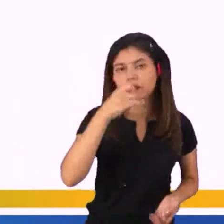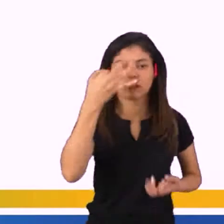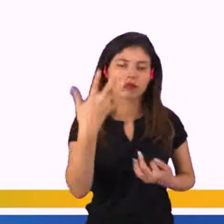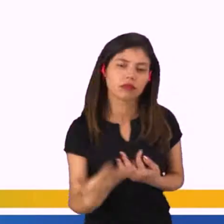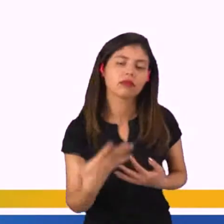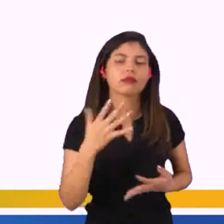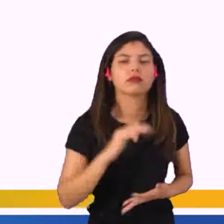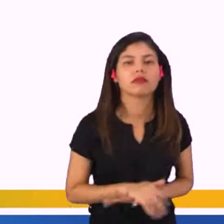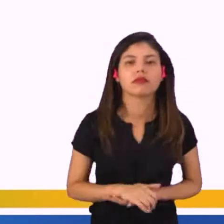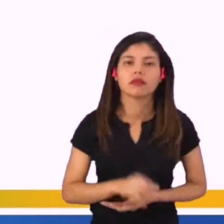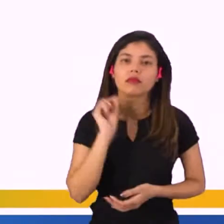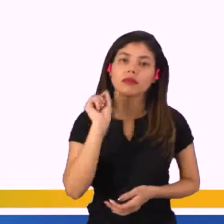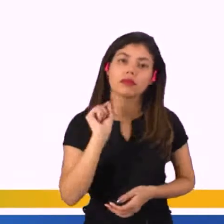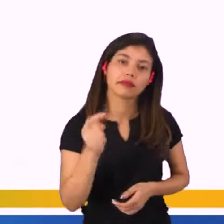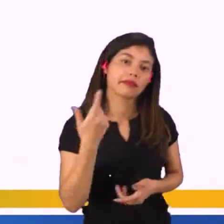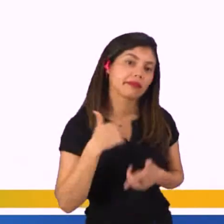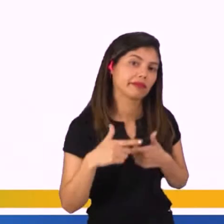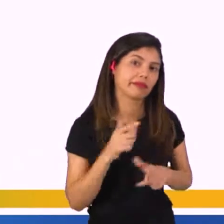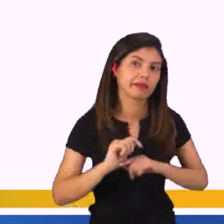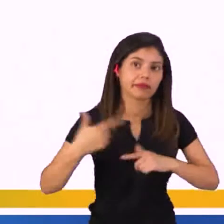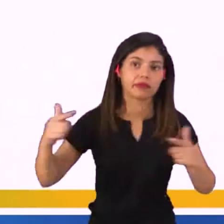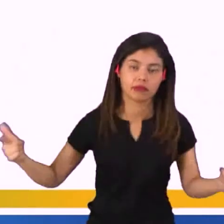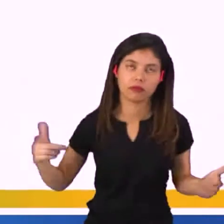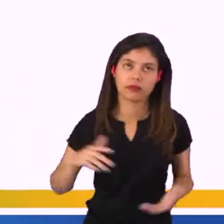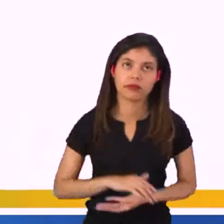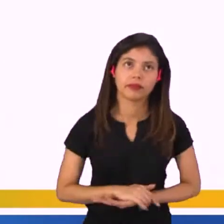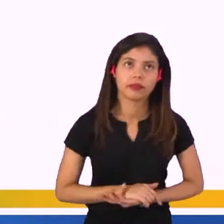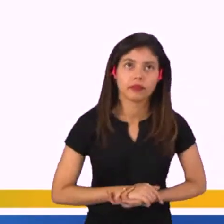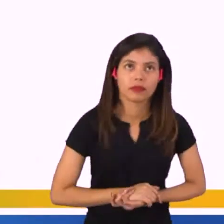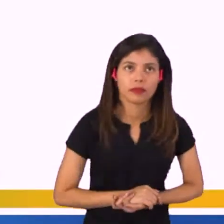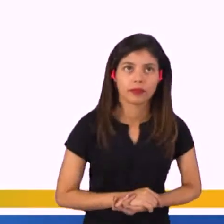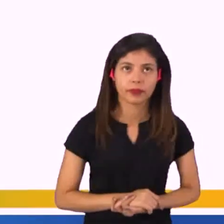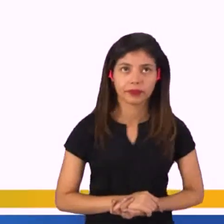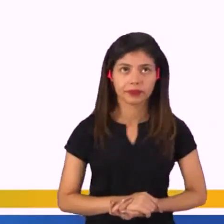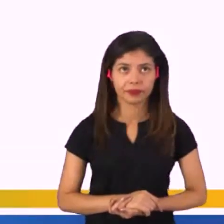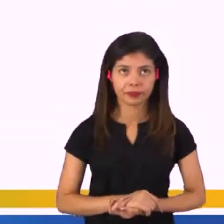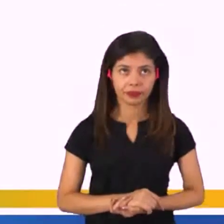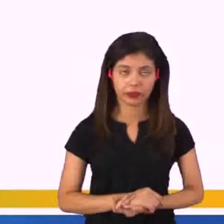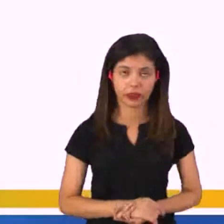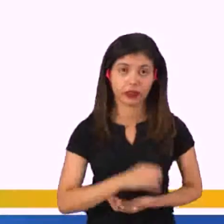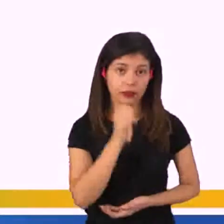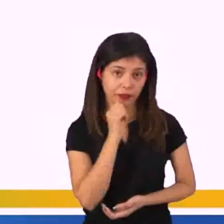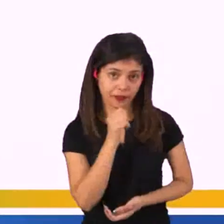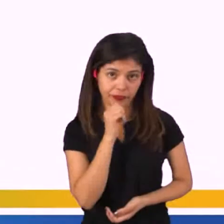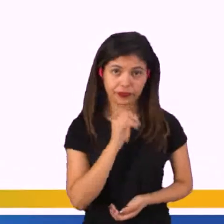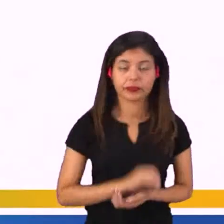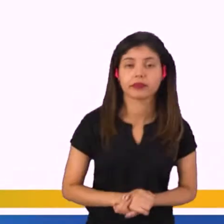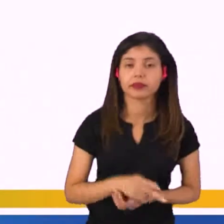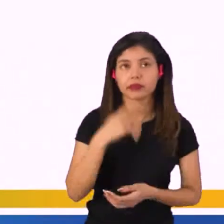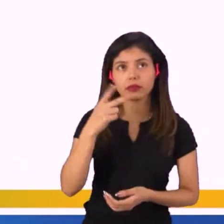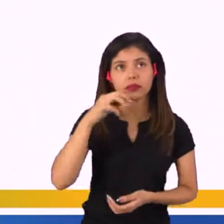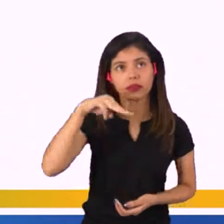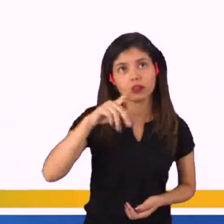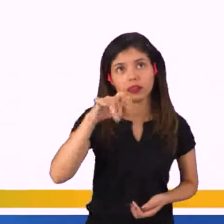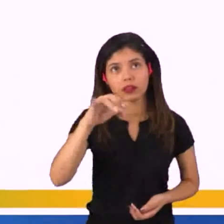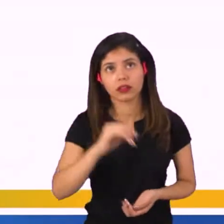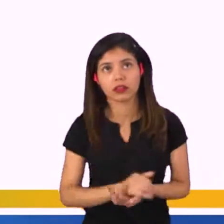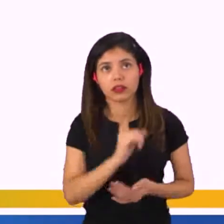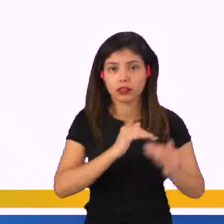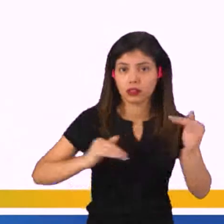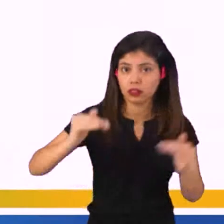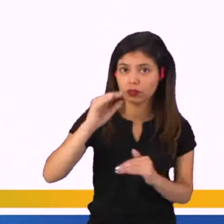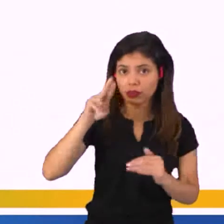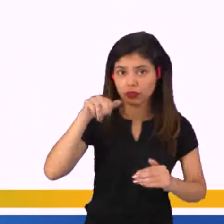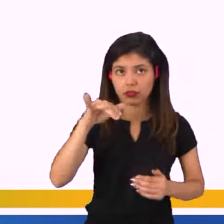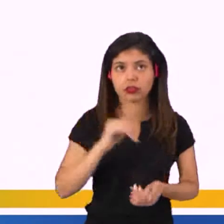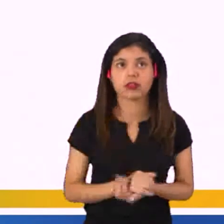da gente dizer assim, né, do que trabalhar com esses números tão grandes aí. Então, ainda falando dos múltiplos e submúltiplos do